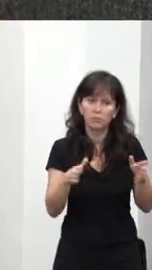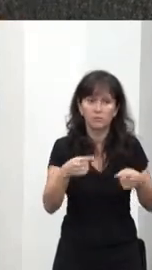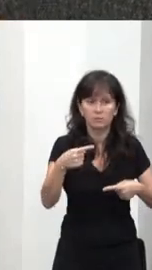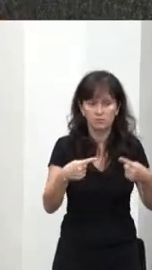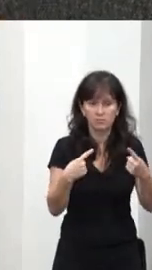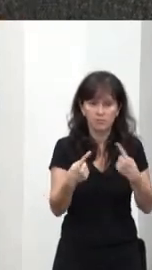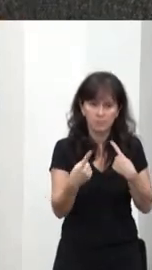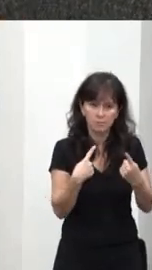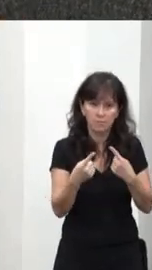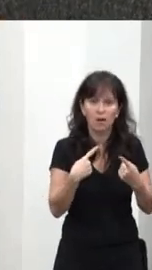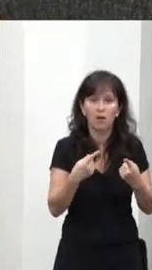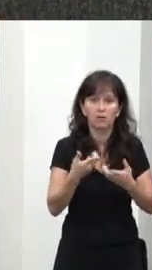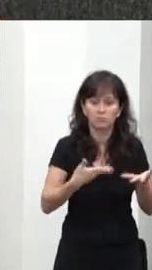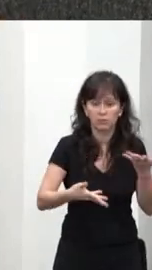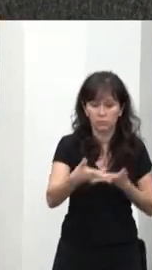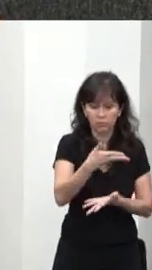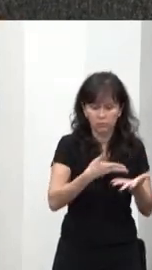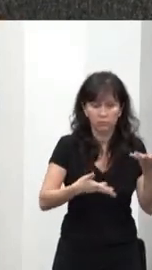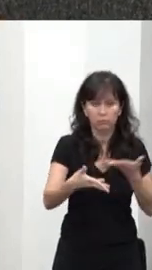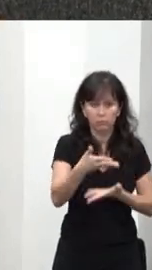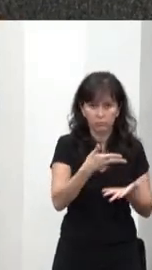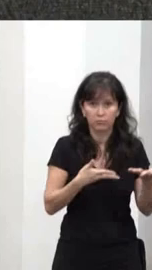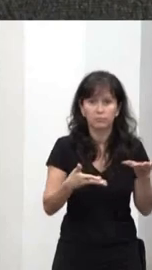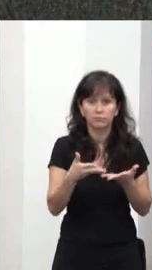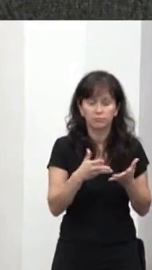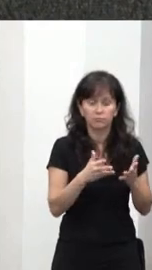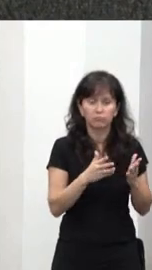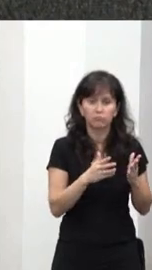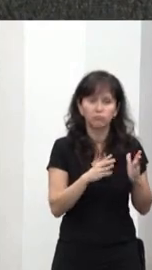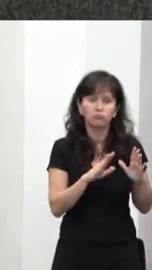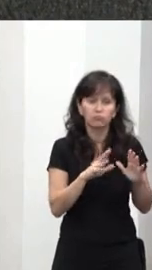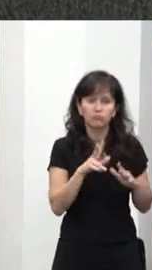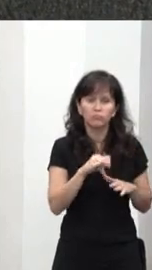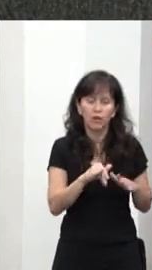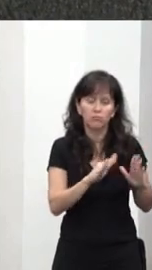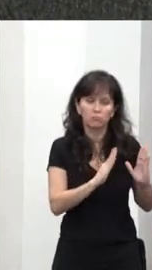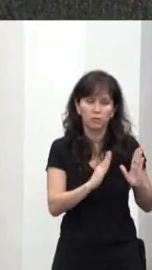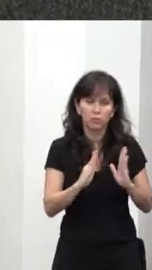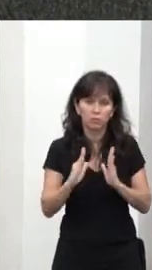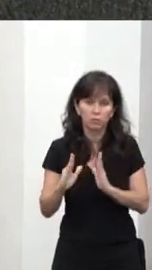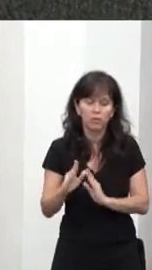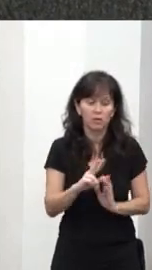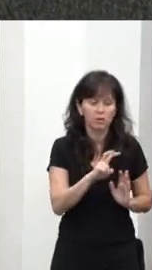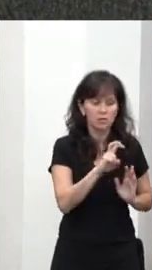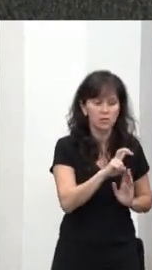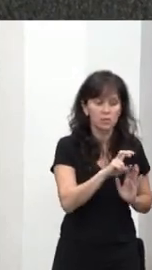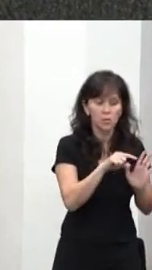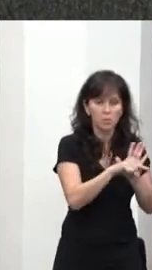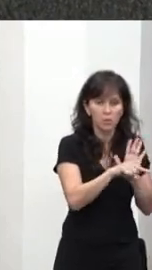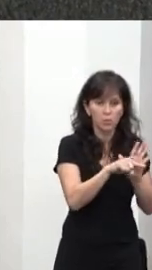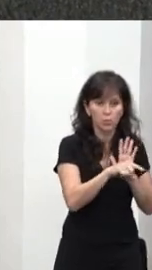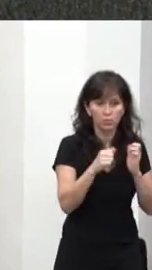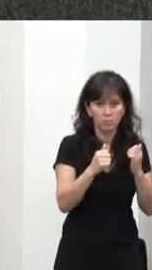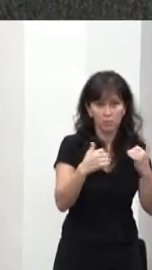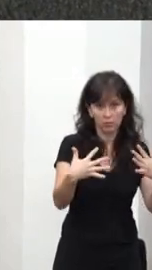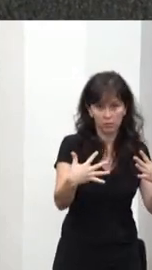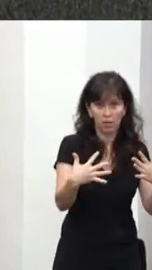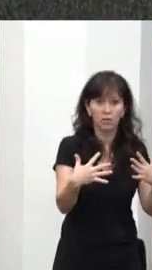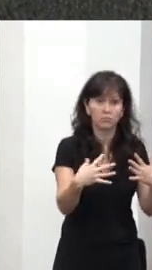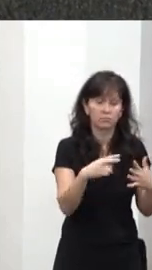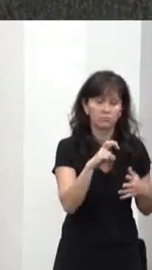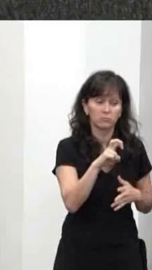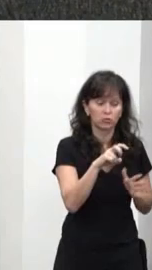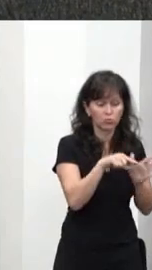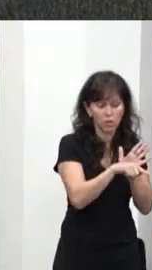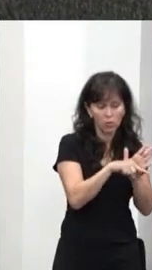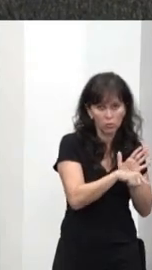com blocos de cinco cinco questões da plateia que tá aqui acompanhando e a gente